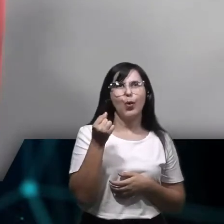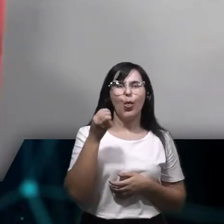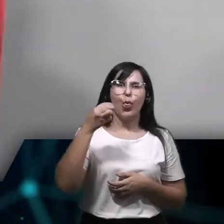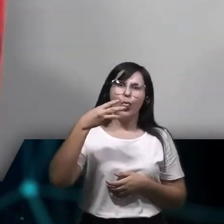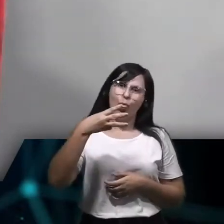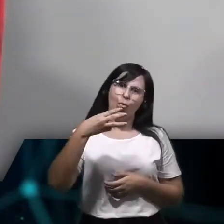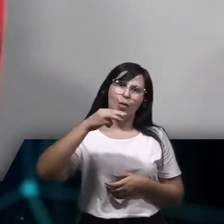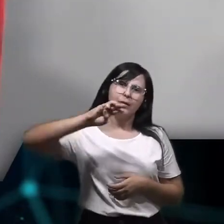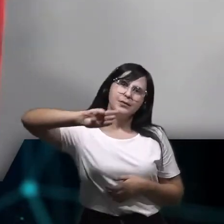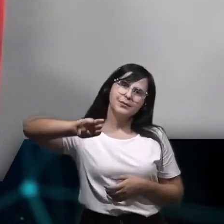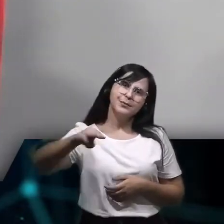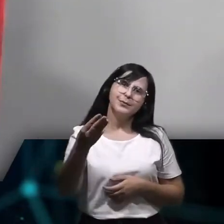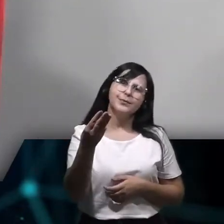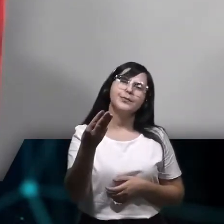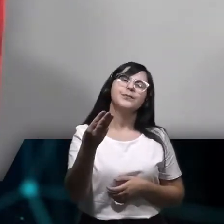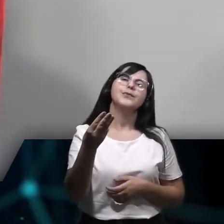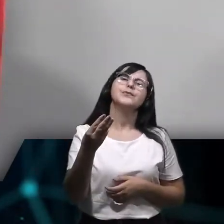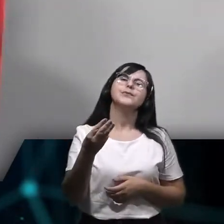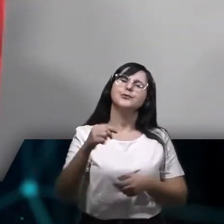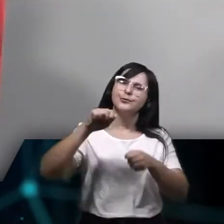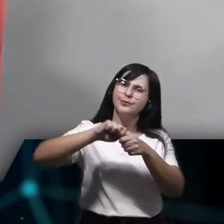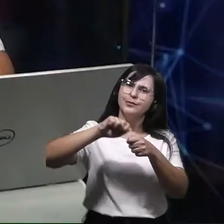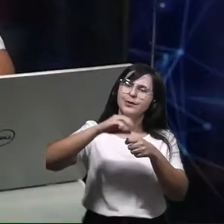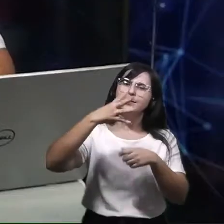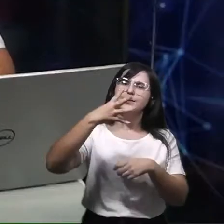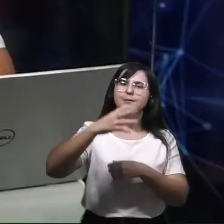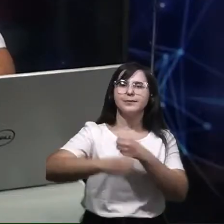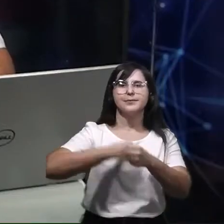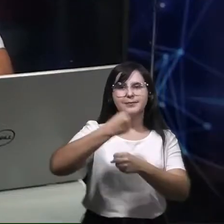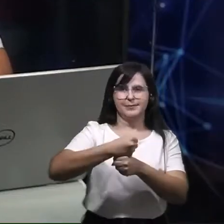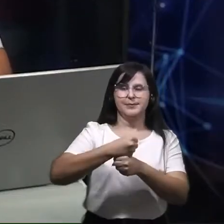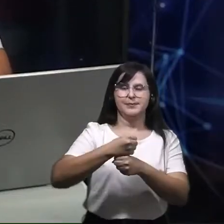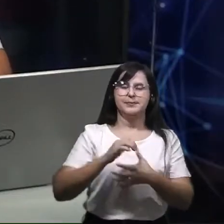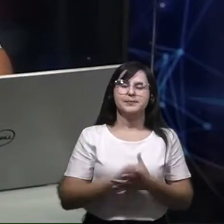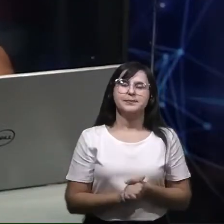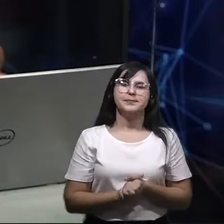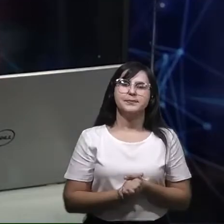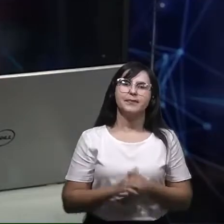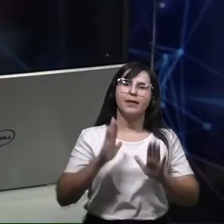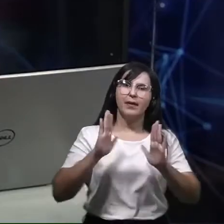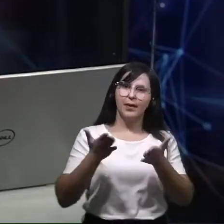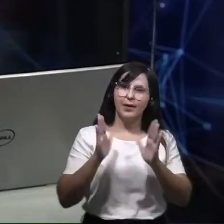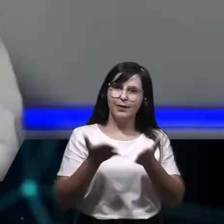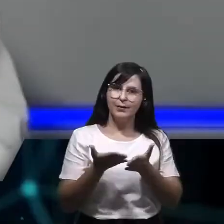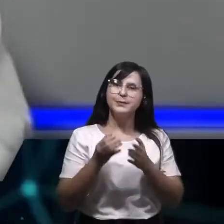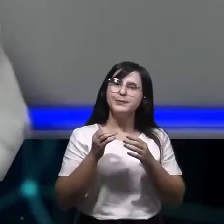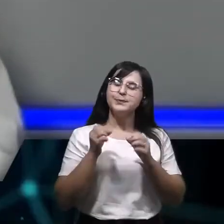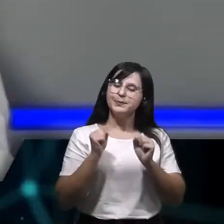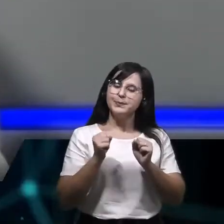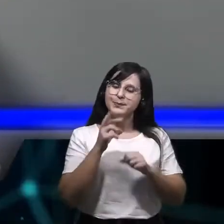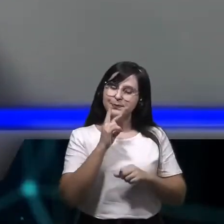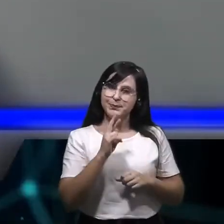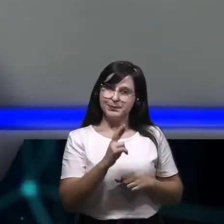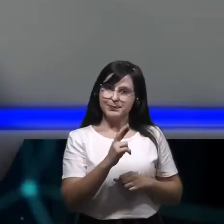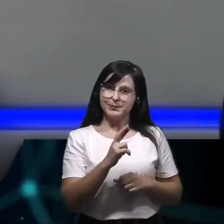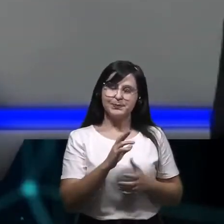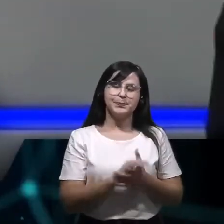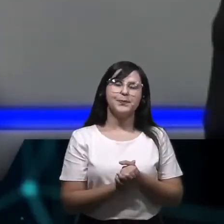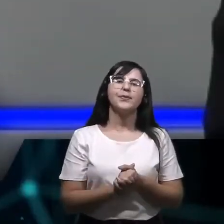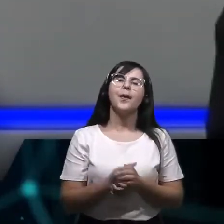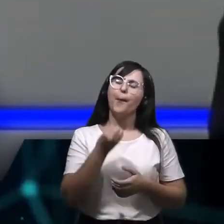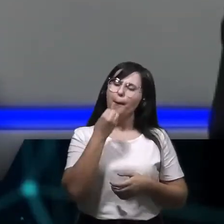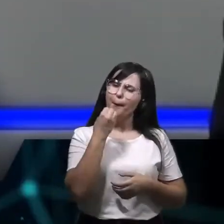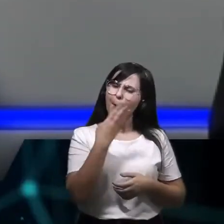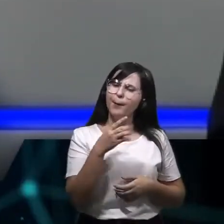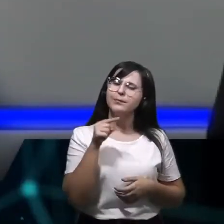E em 4 anos a gente faz esse projeto tranquilo. Candidato Rubinho, agora dispõe de um minuto para a réplica. Muito bom, amigo. Muito bom